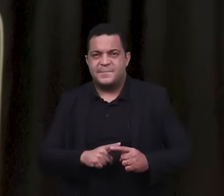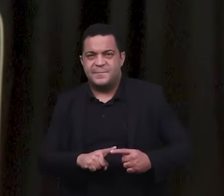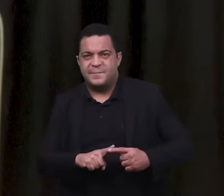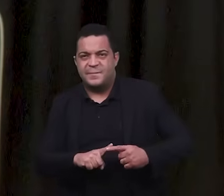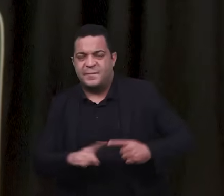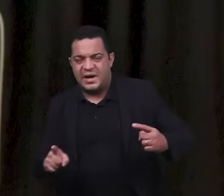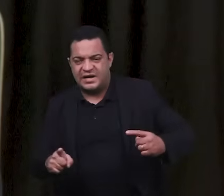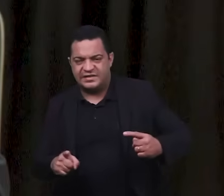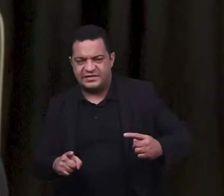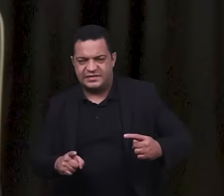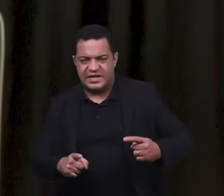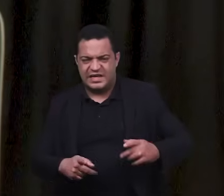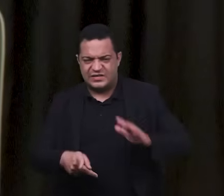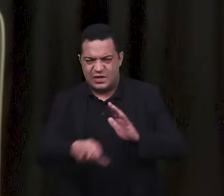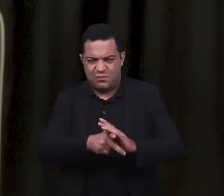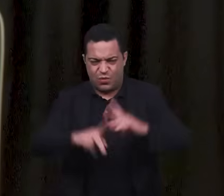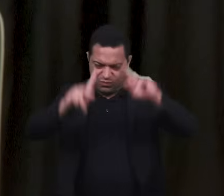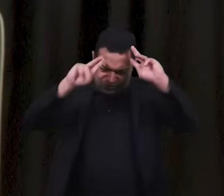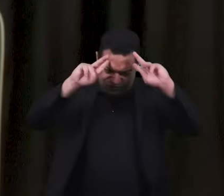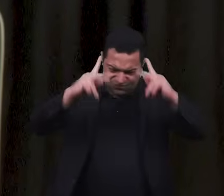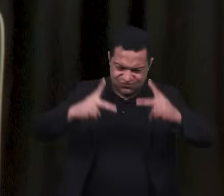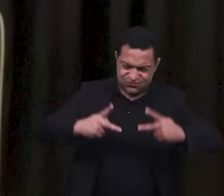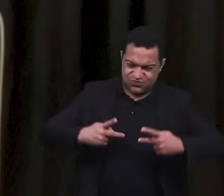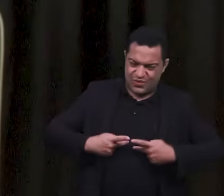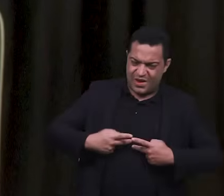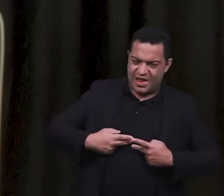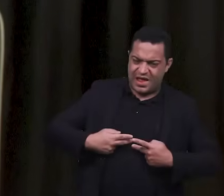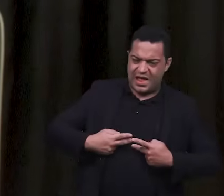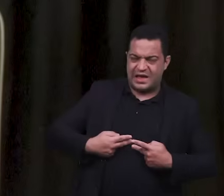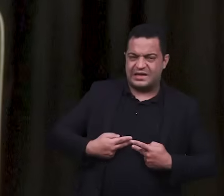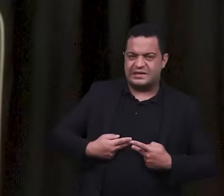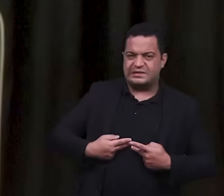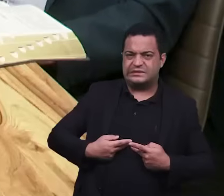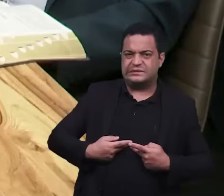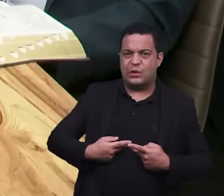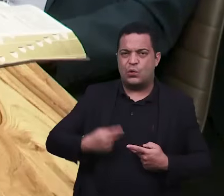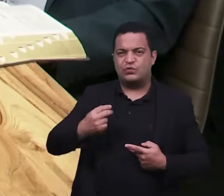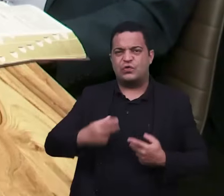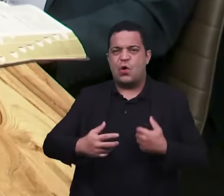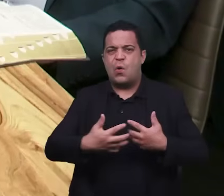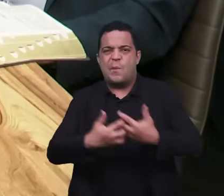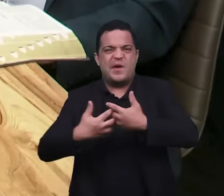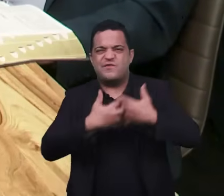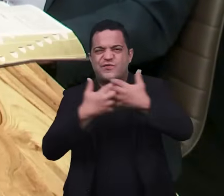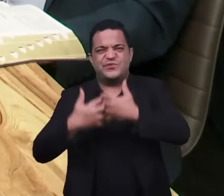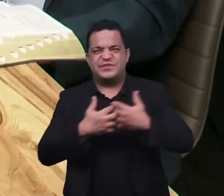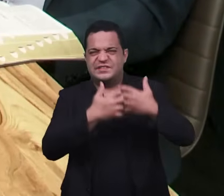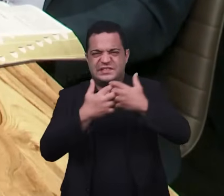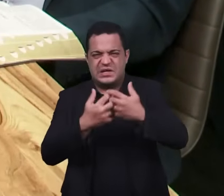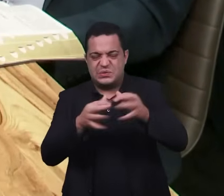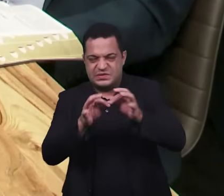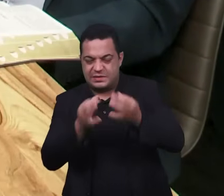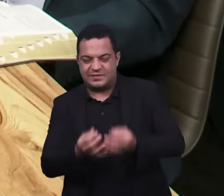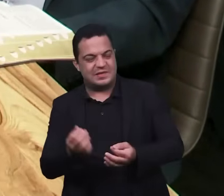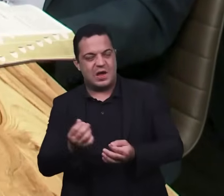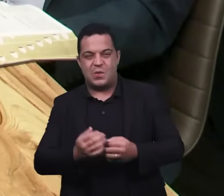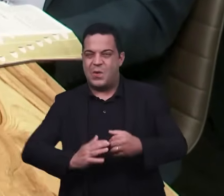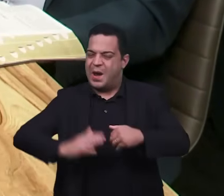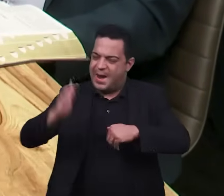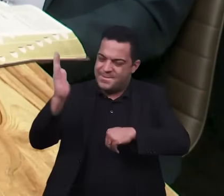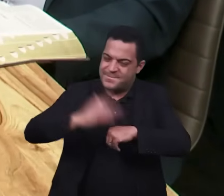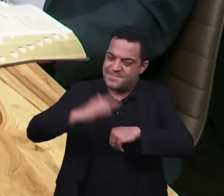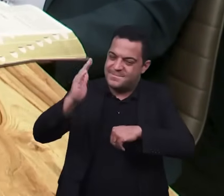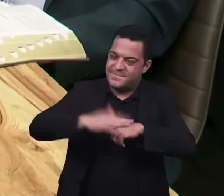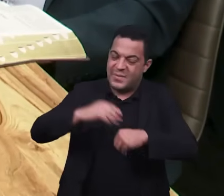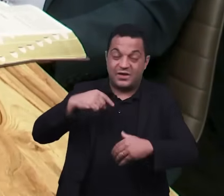ordenação vinculada a uma pessoa humana ou simplesmente a uma questão eclesiástica, mas muito mais do que isso. Muito mais. É